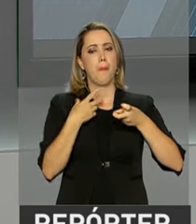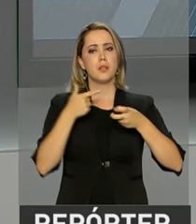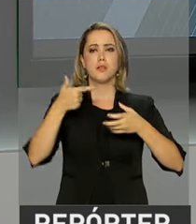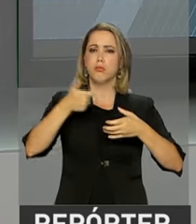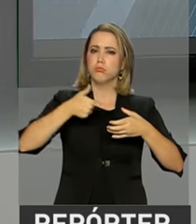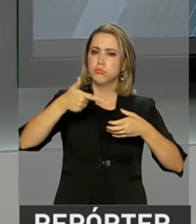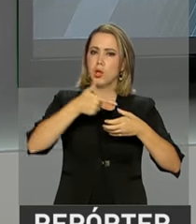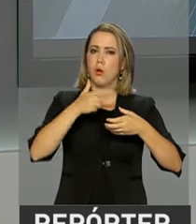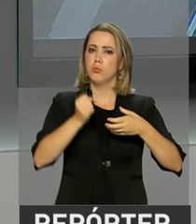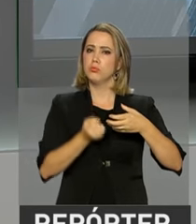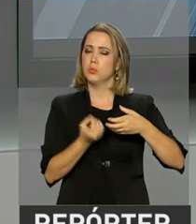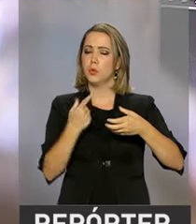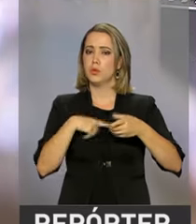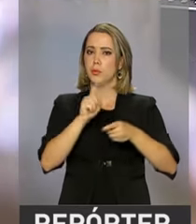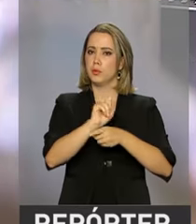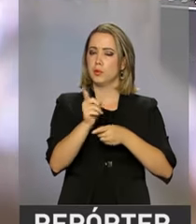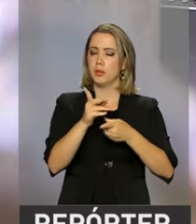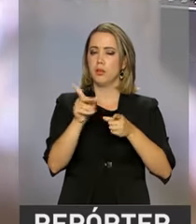energética dos carros.